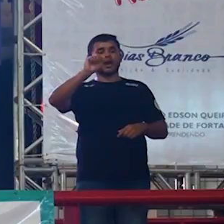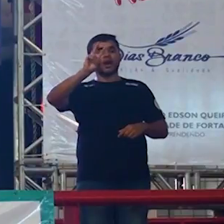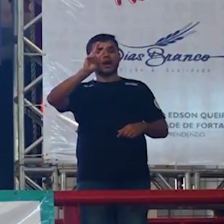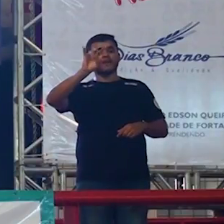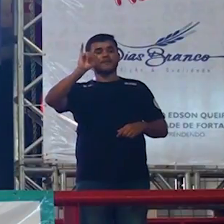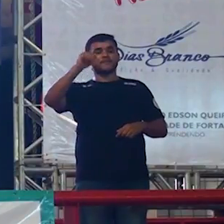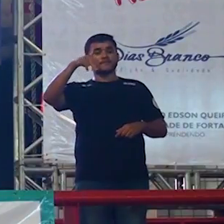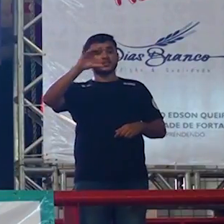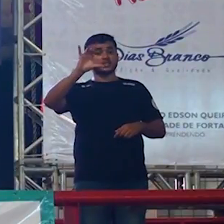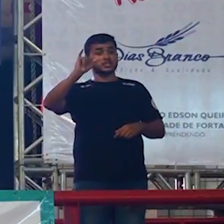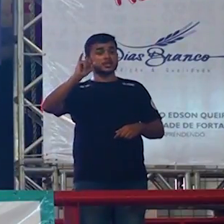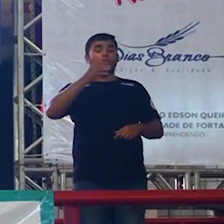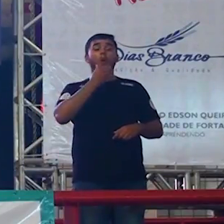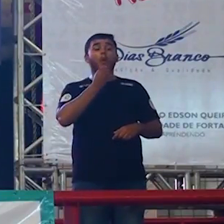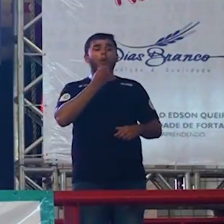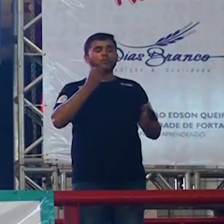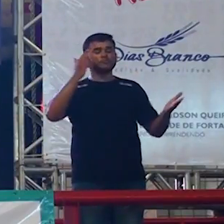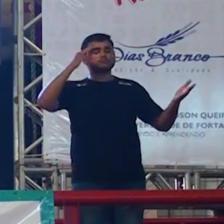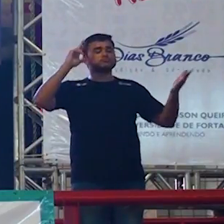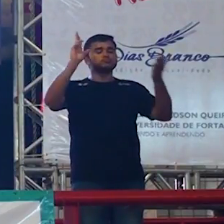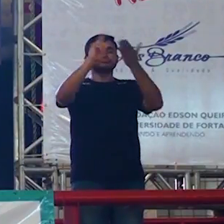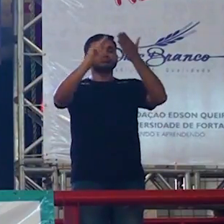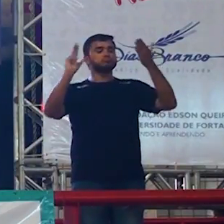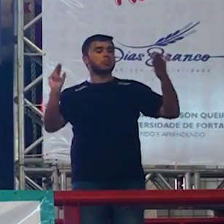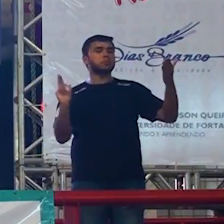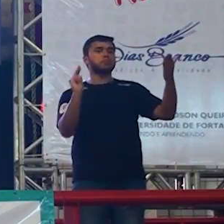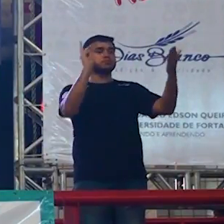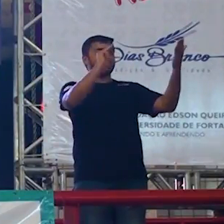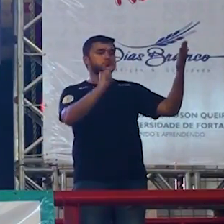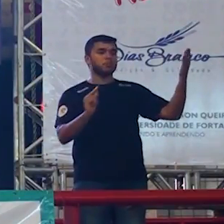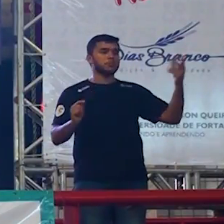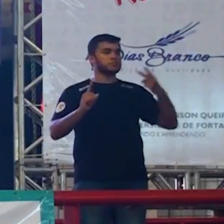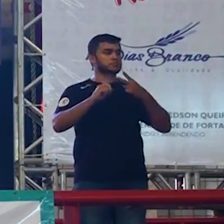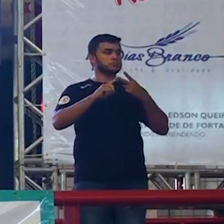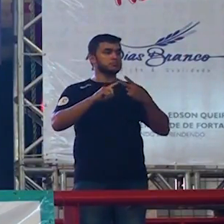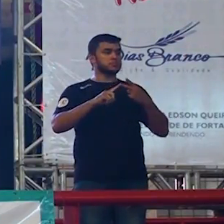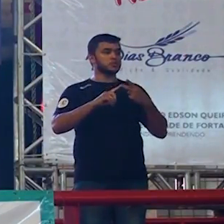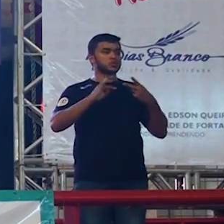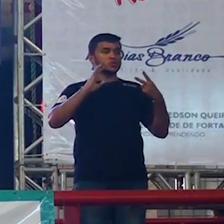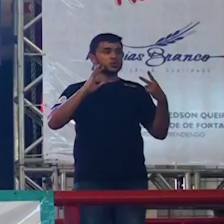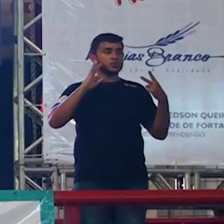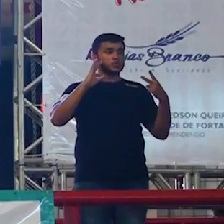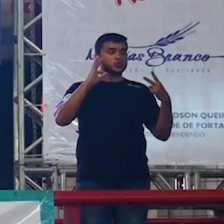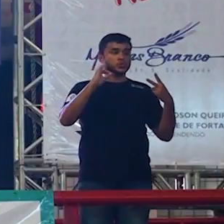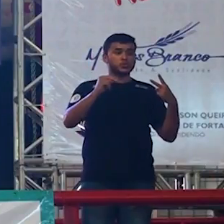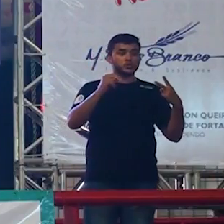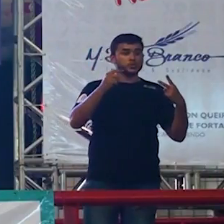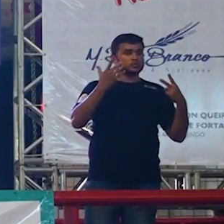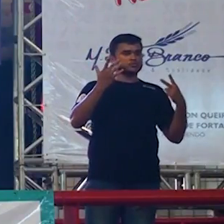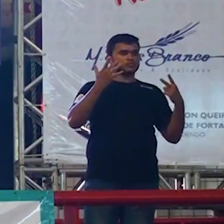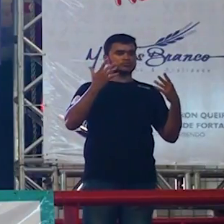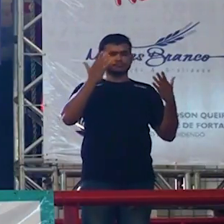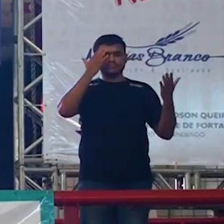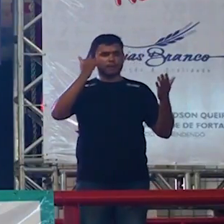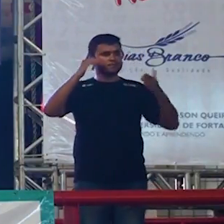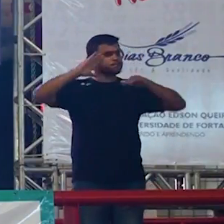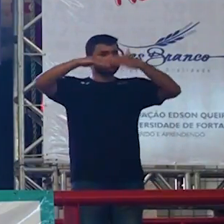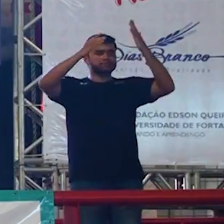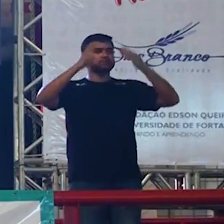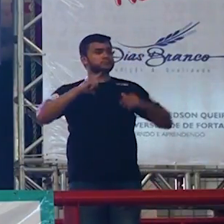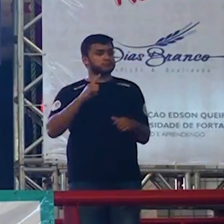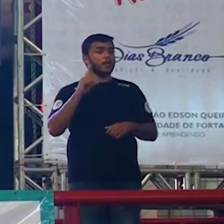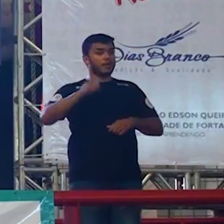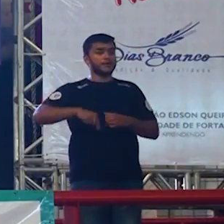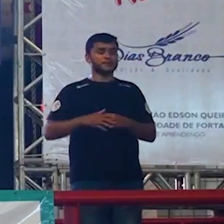Leonardo da Vinci é considerado um pensador pleno. Ele tinha os dois lados do hemisfério do cérebro dele muito estimulados. Então você